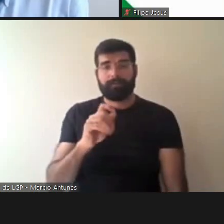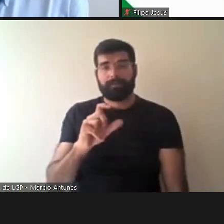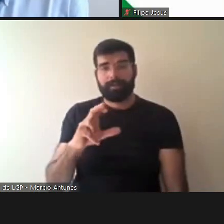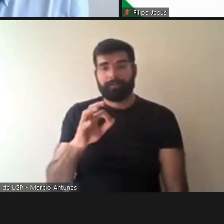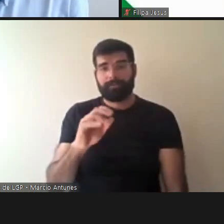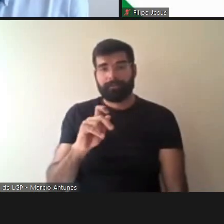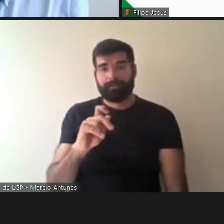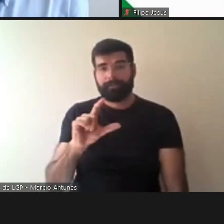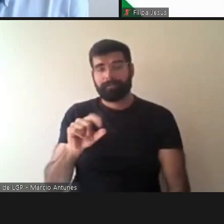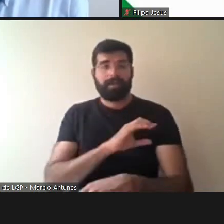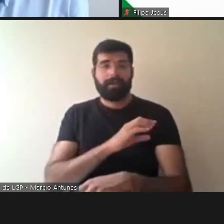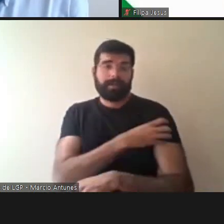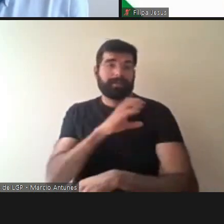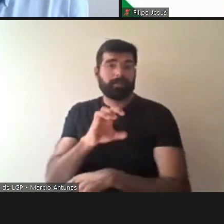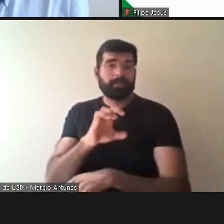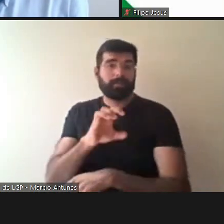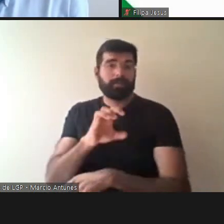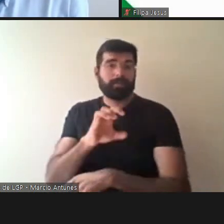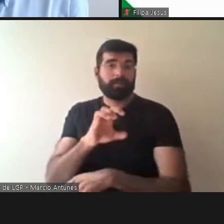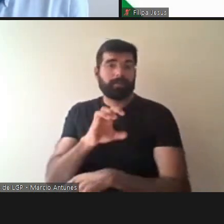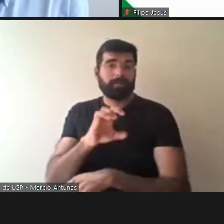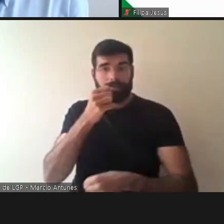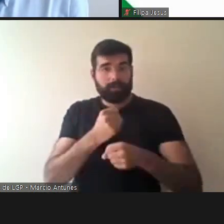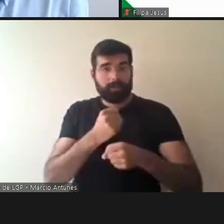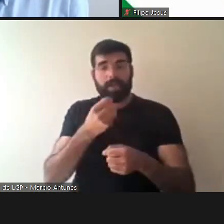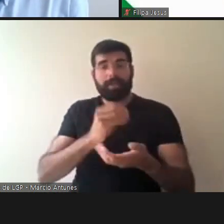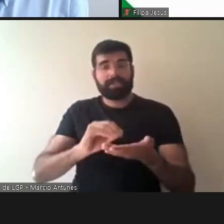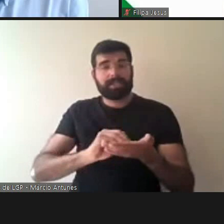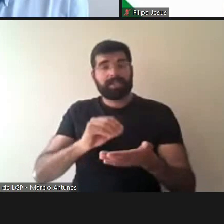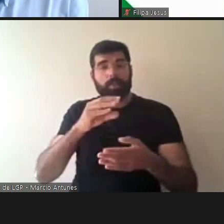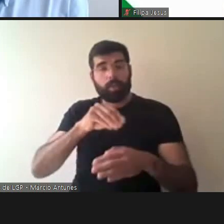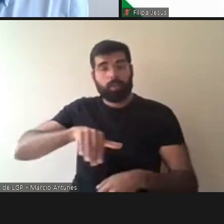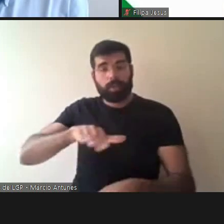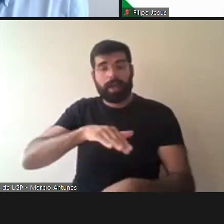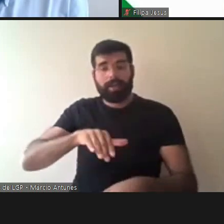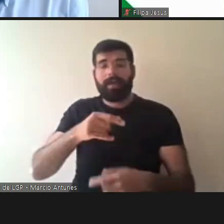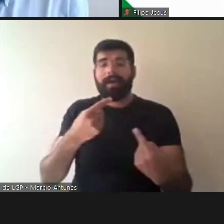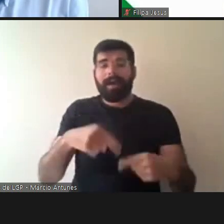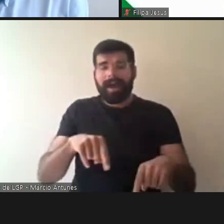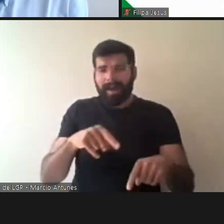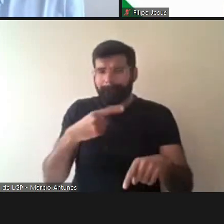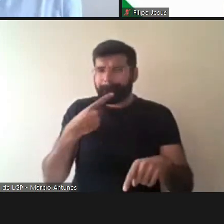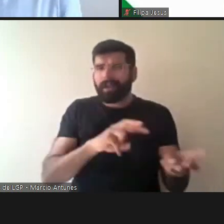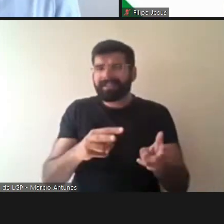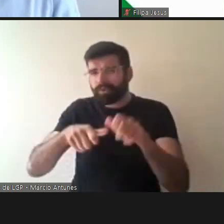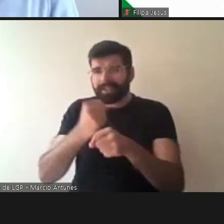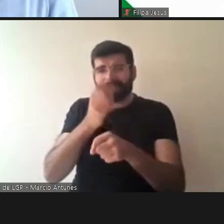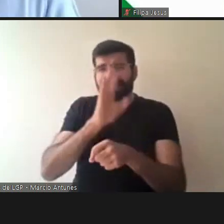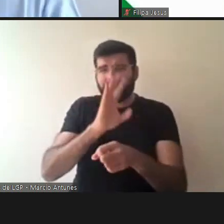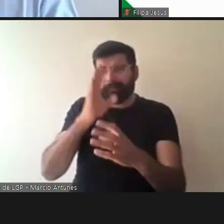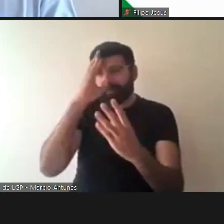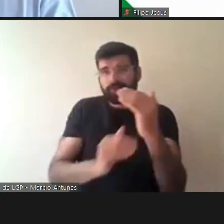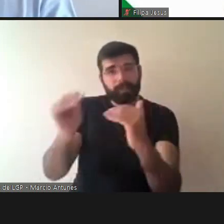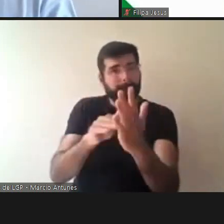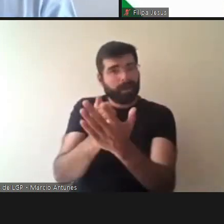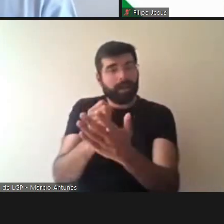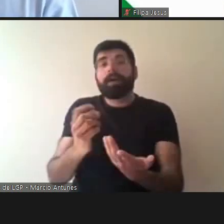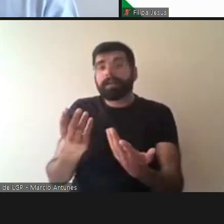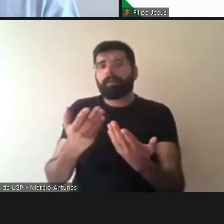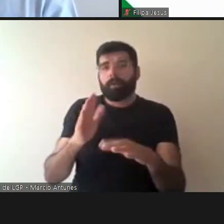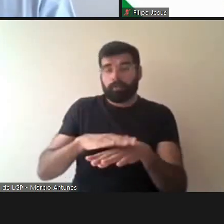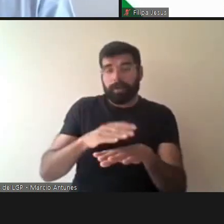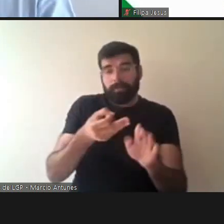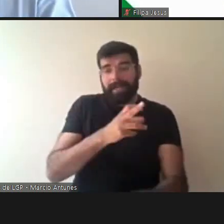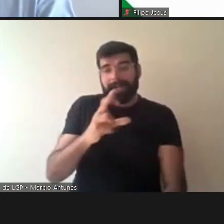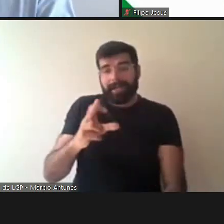previstas alternativas para os trabalhadores com formação superior. Com o incentivo do PRR, existirá a